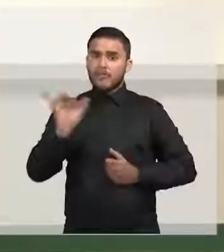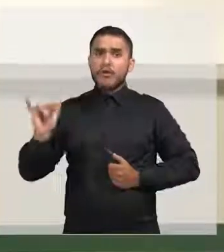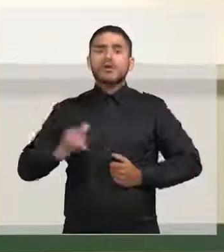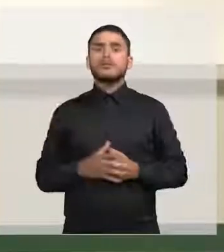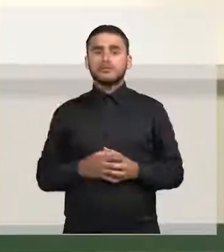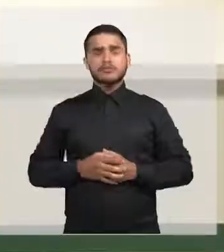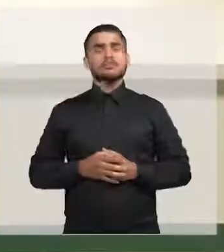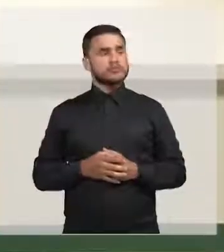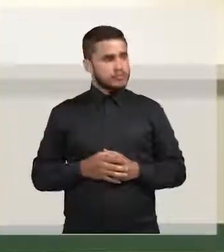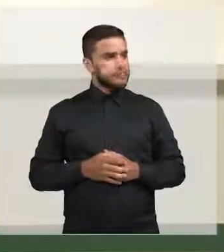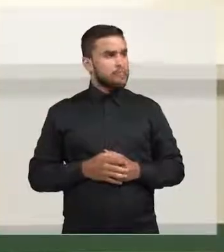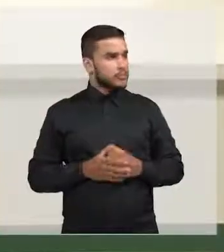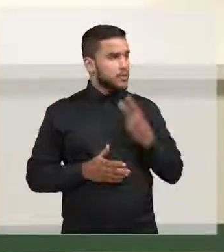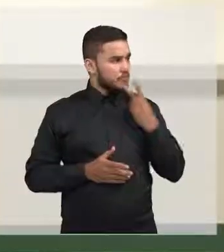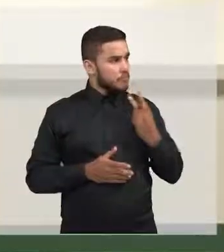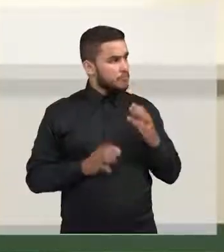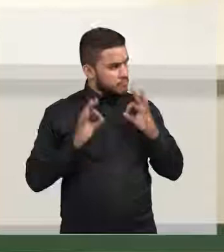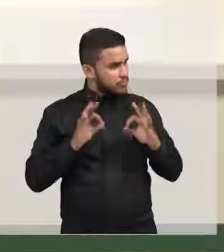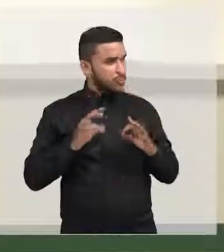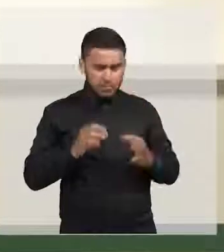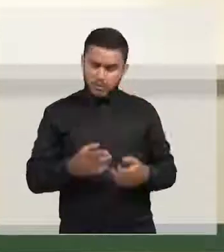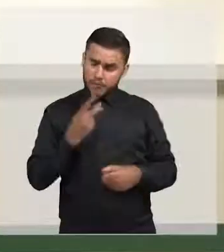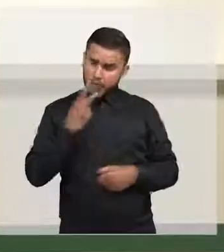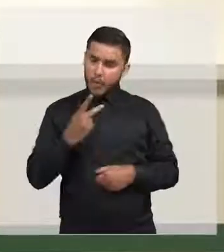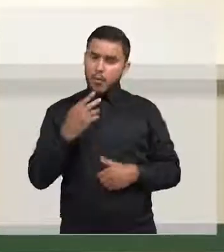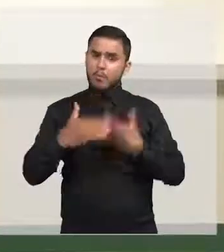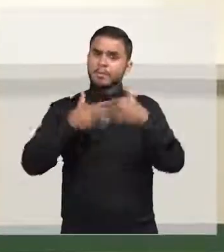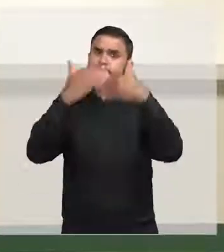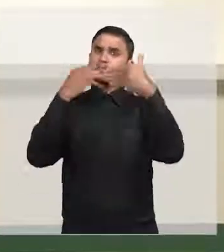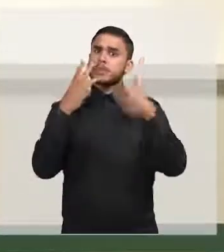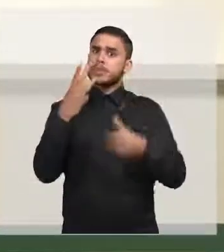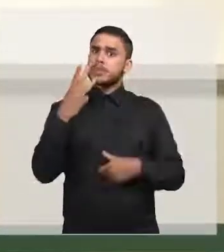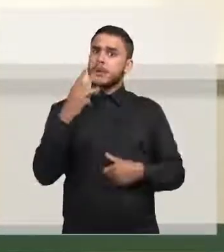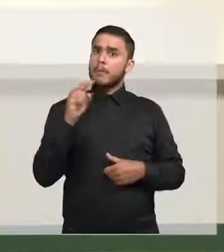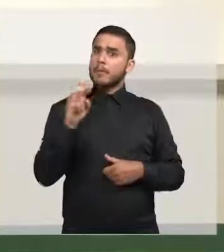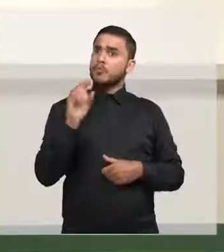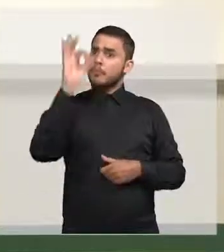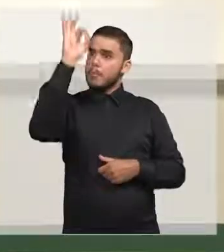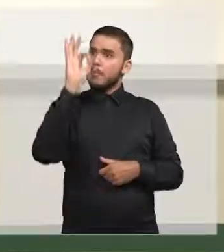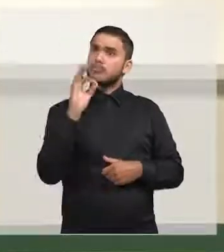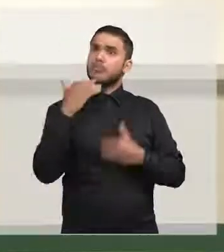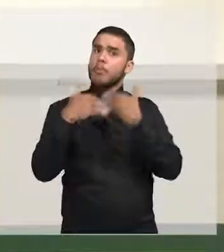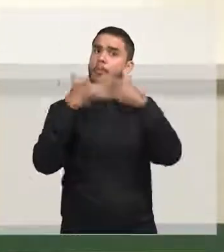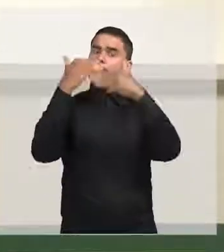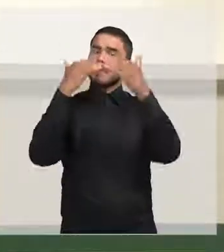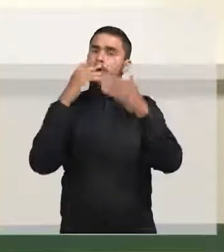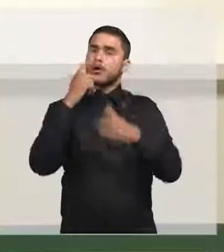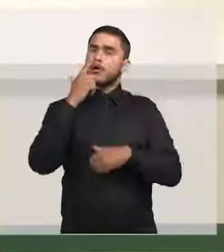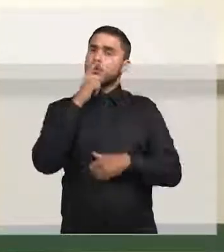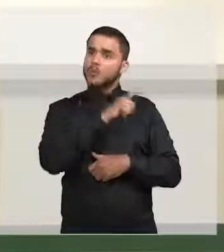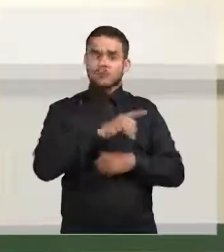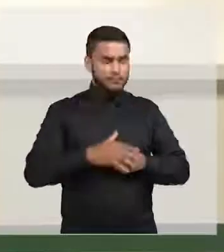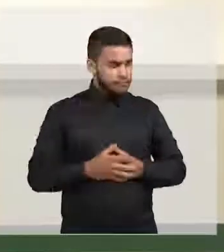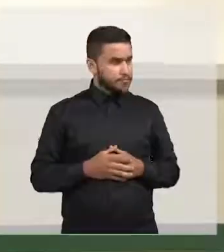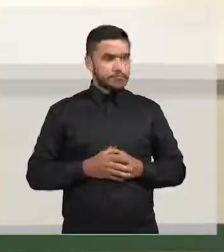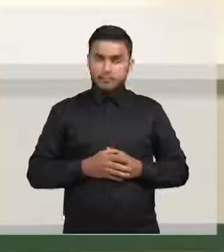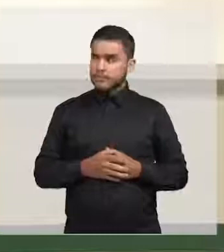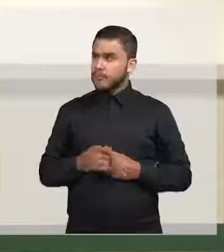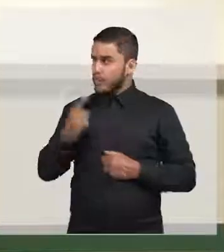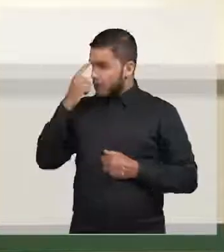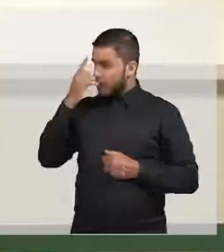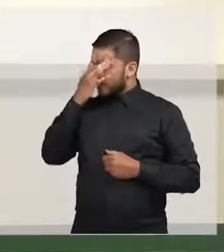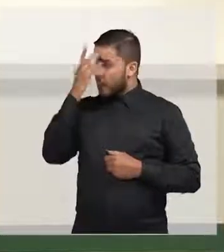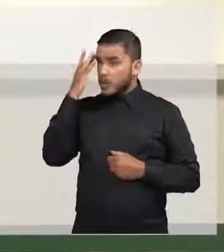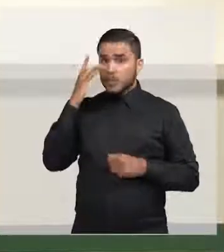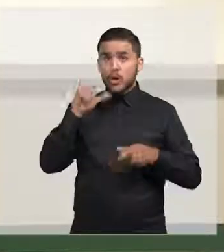2,5 e num cenário 3 melhor. pontos percentuais. Então, é uma notícia espetacular, porque para as pessoas que dependem de